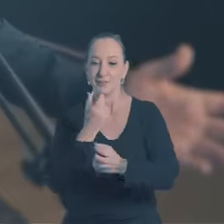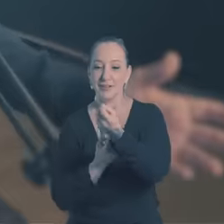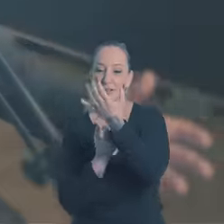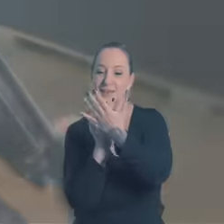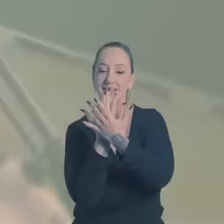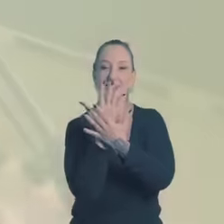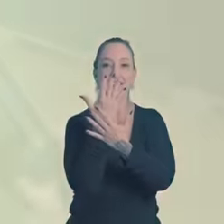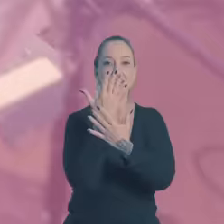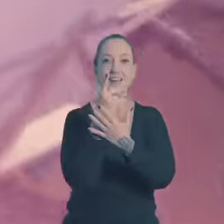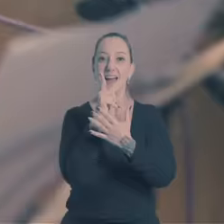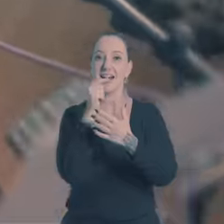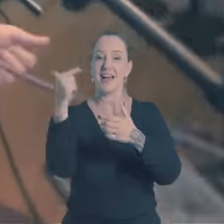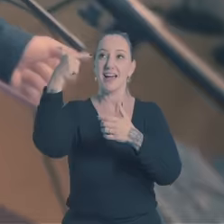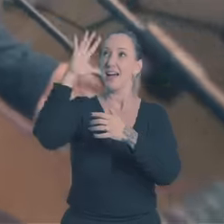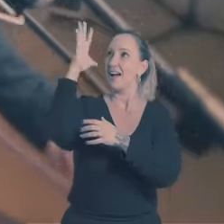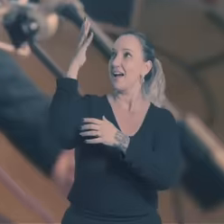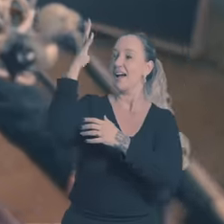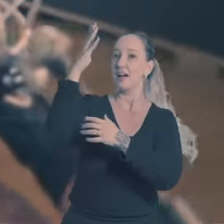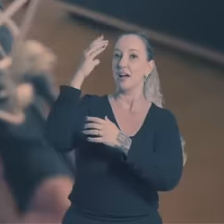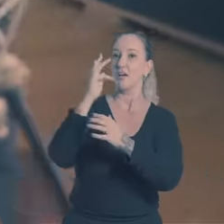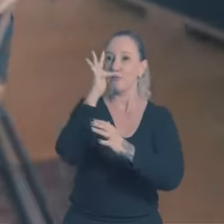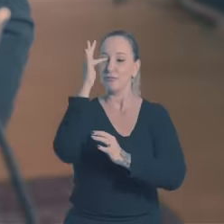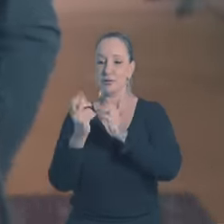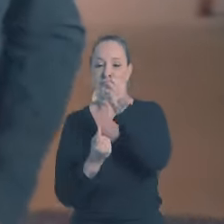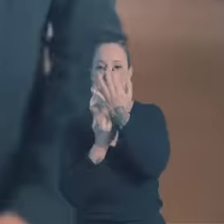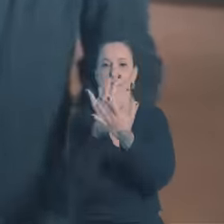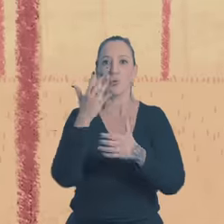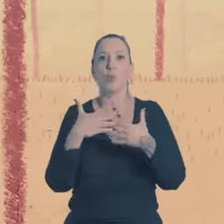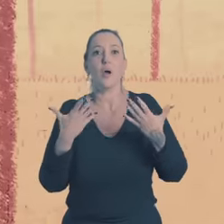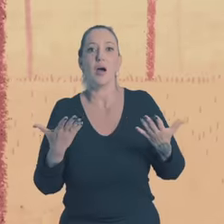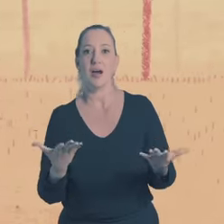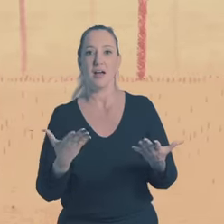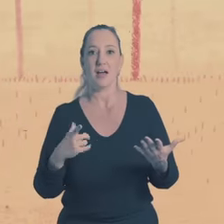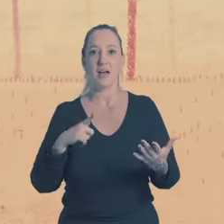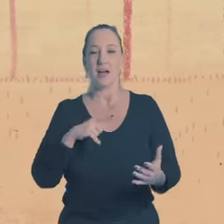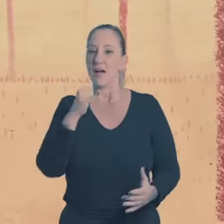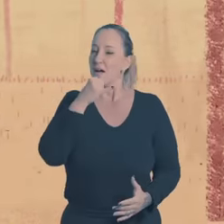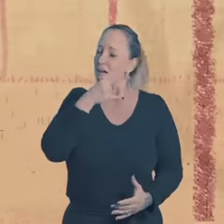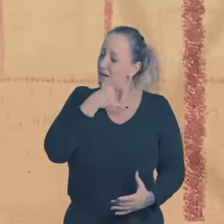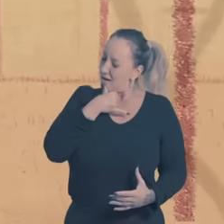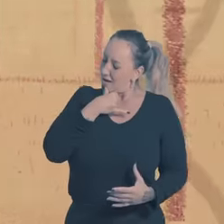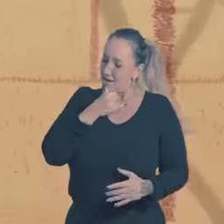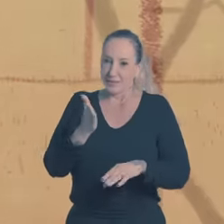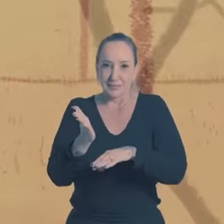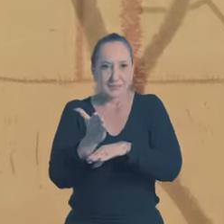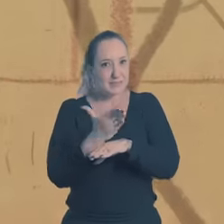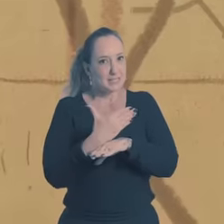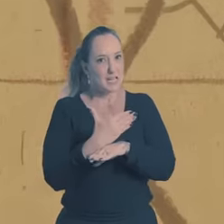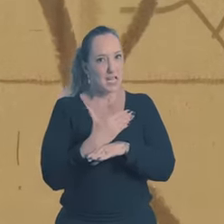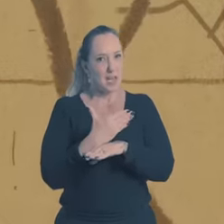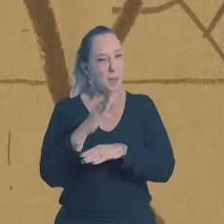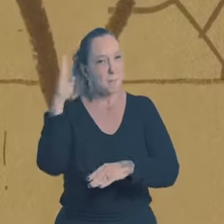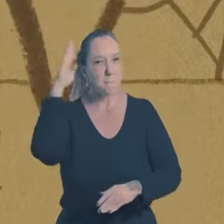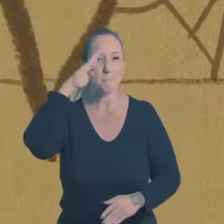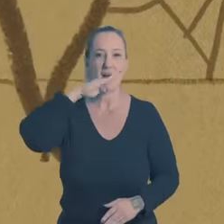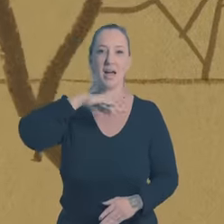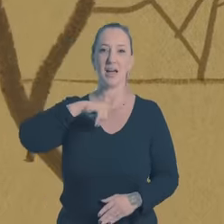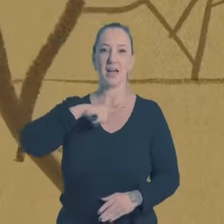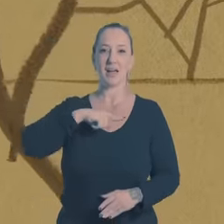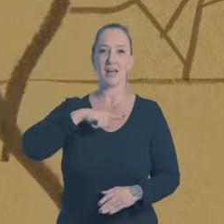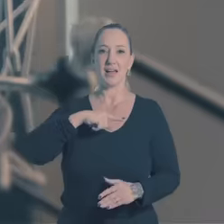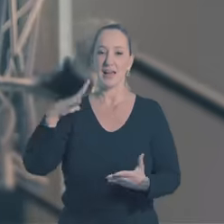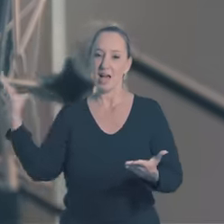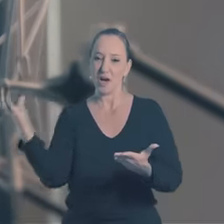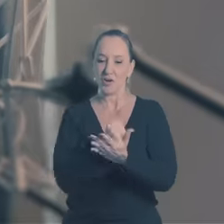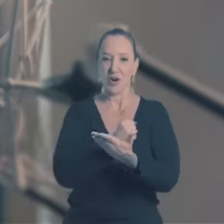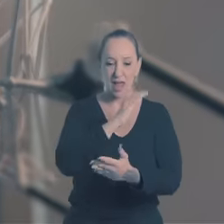folir. Mas sem água, sol e tempo, que botão vai se abrir? É muito triste, muito cedo, é muito covarde cortar